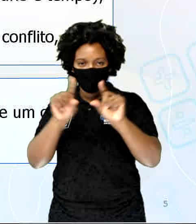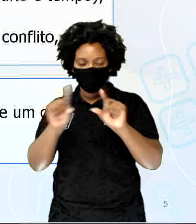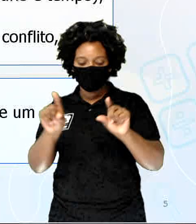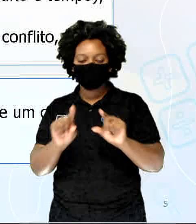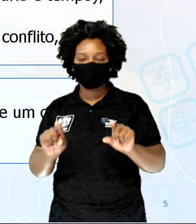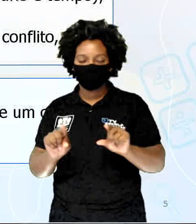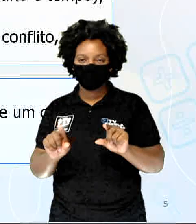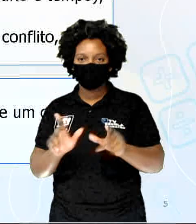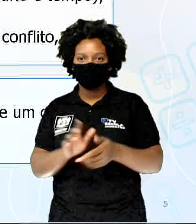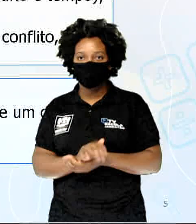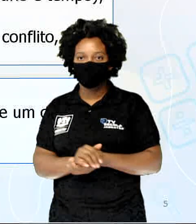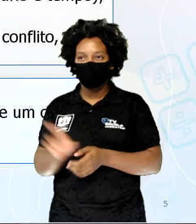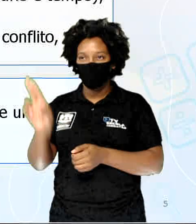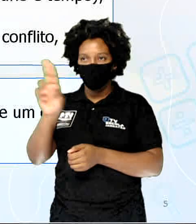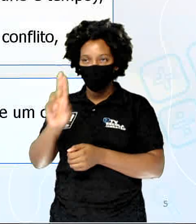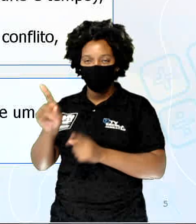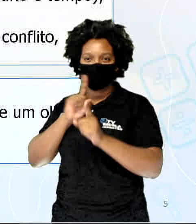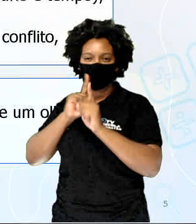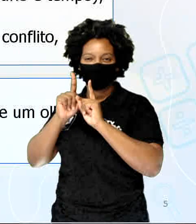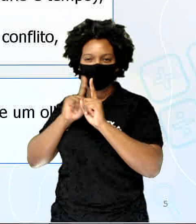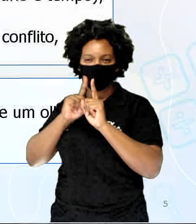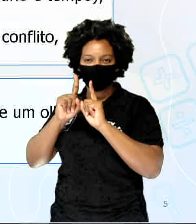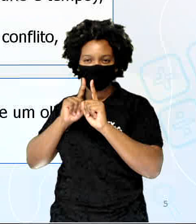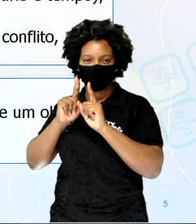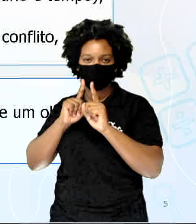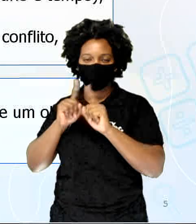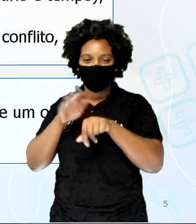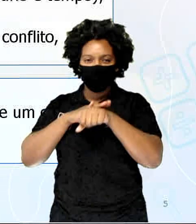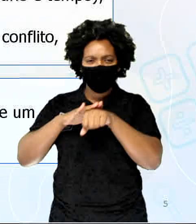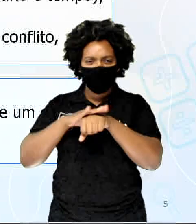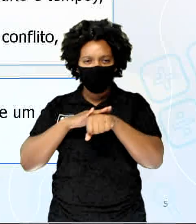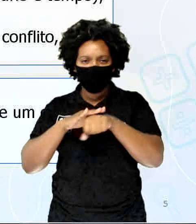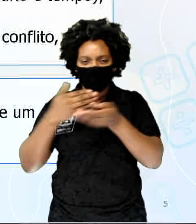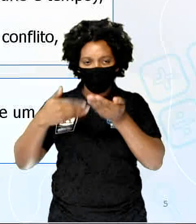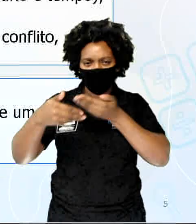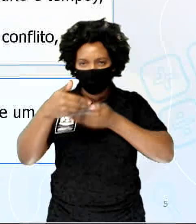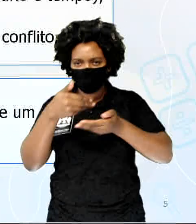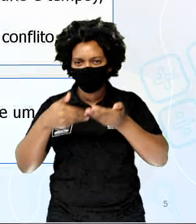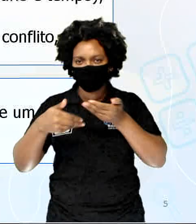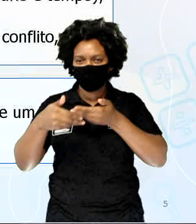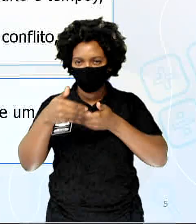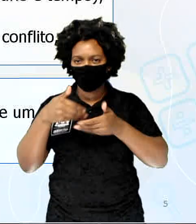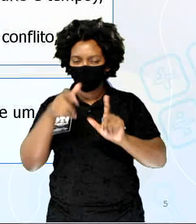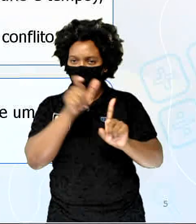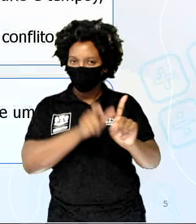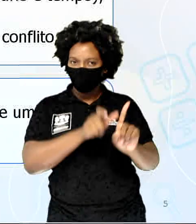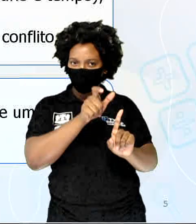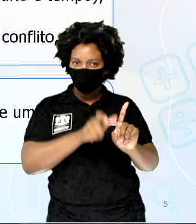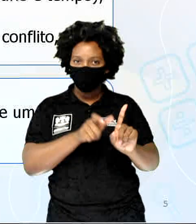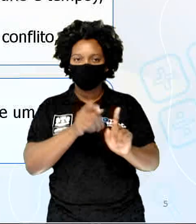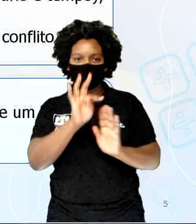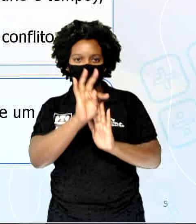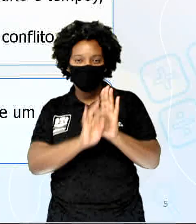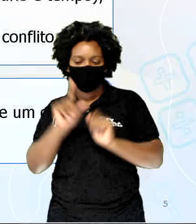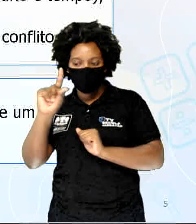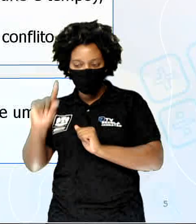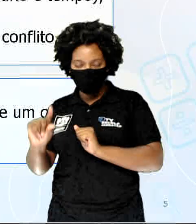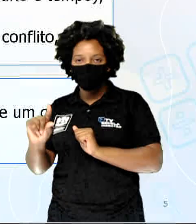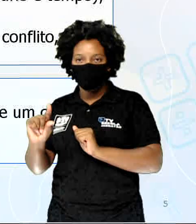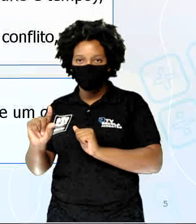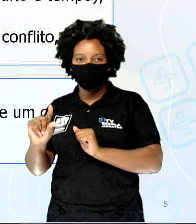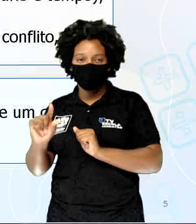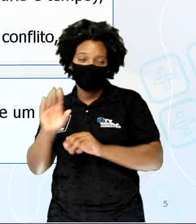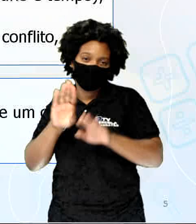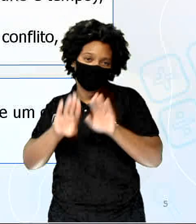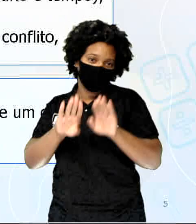versos. Né? O uso de diálogos, há uma conversa, né, entre as personagens. O texto curto, né, depende